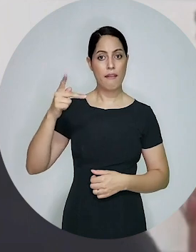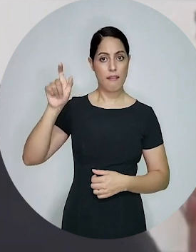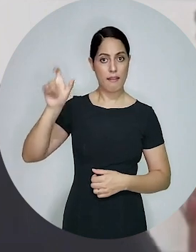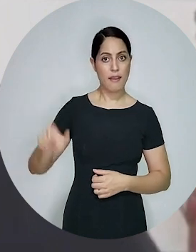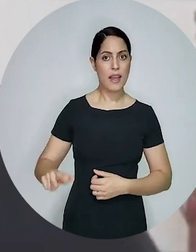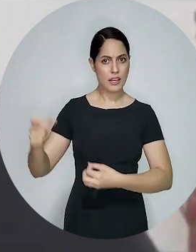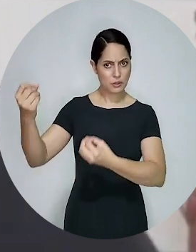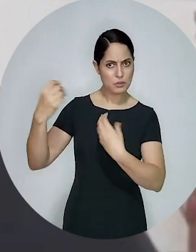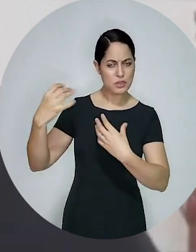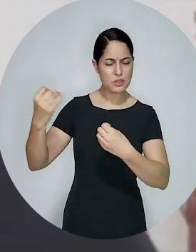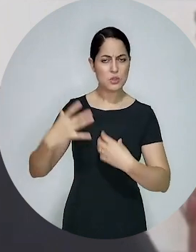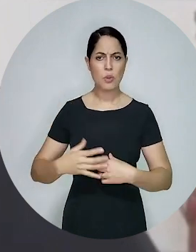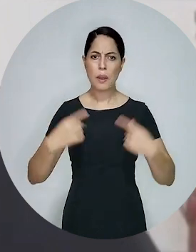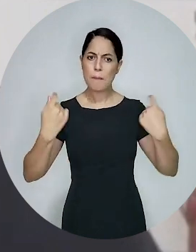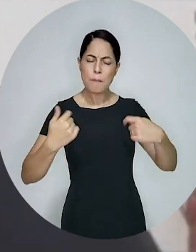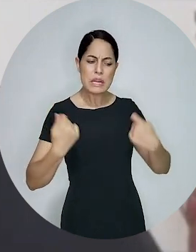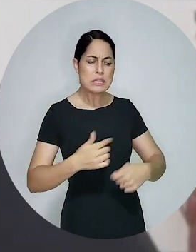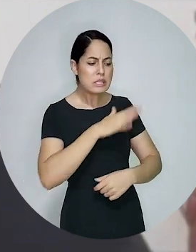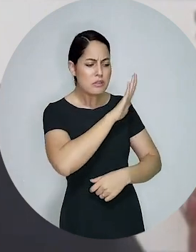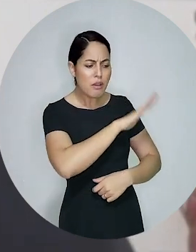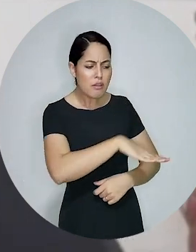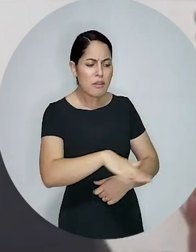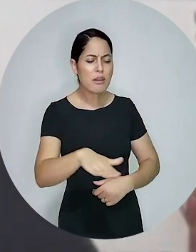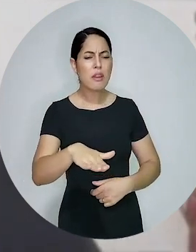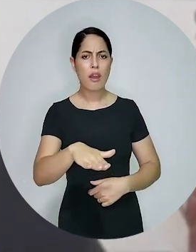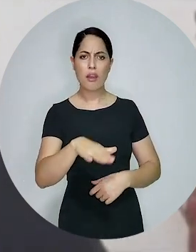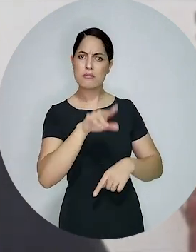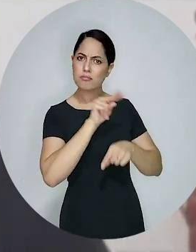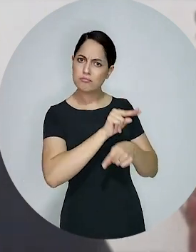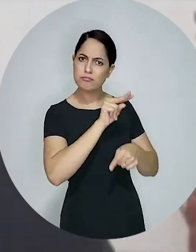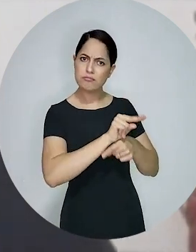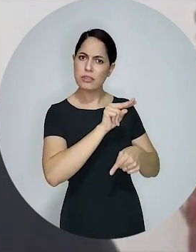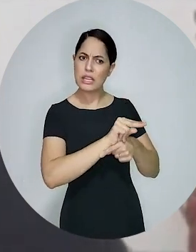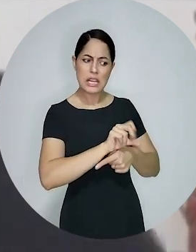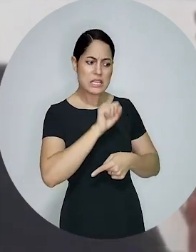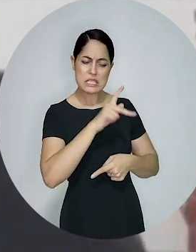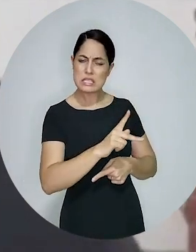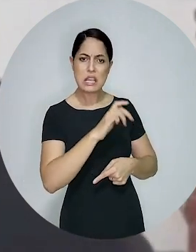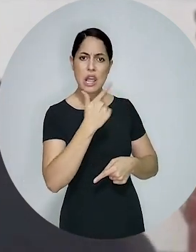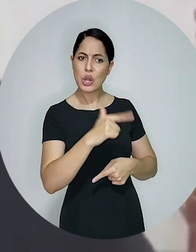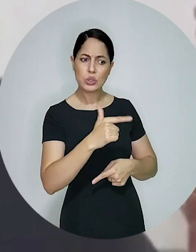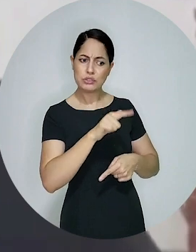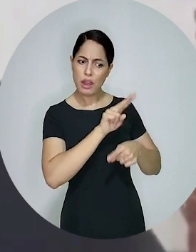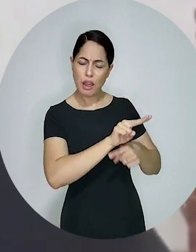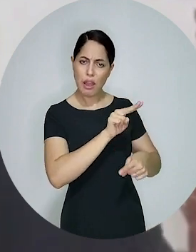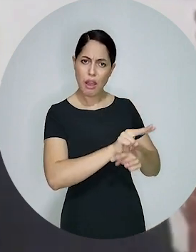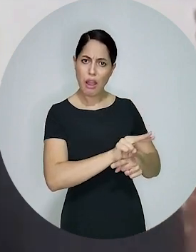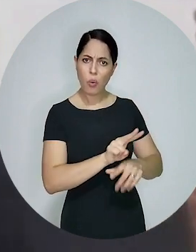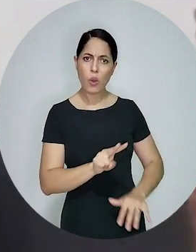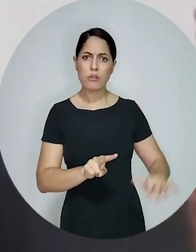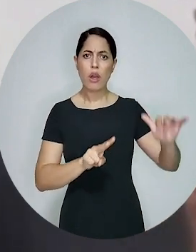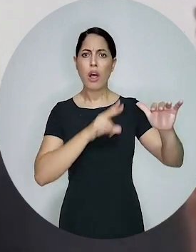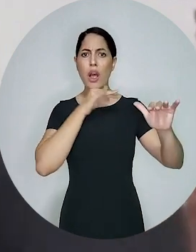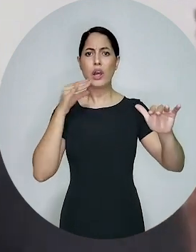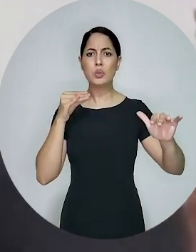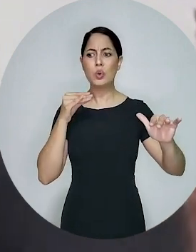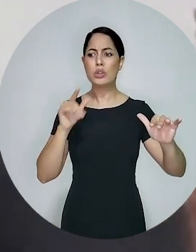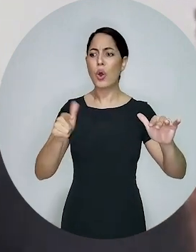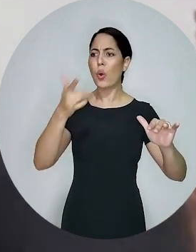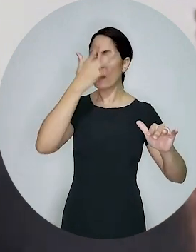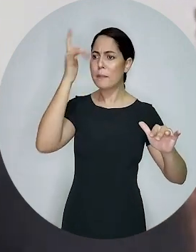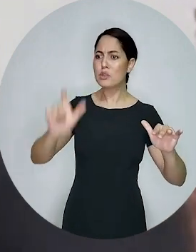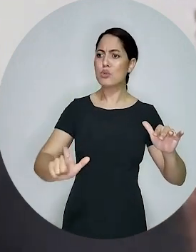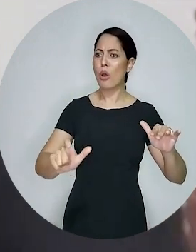a criança não receber a devida atenção em geral, quando adulta, tem dificuldade de amar os